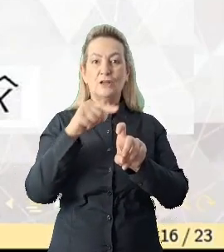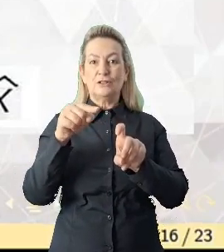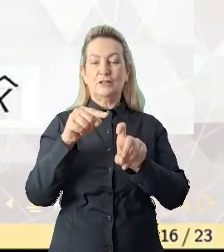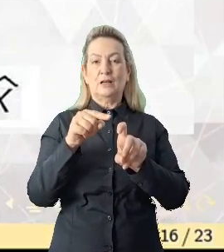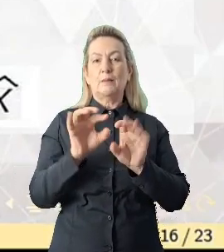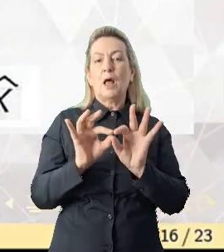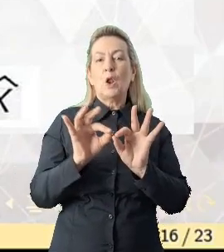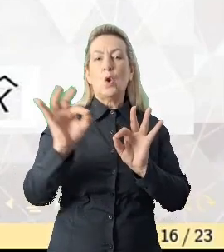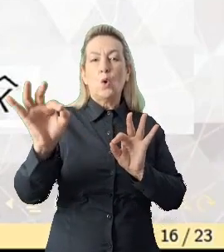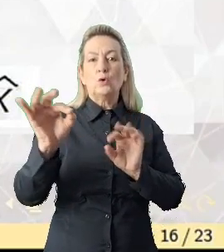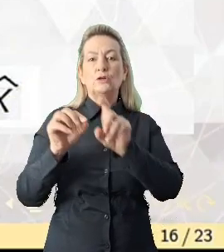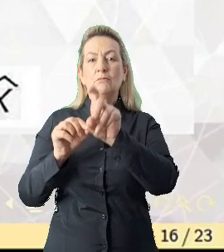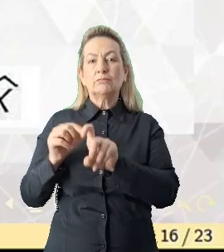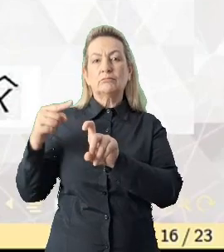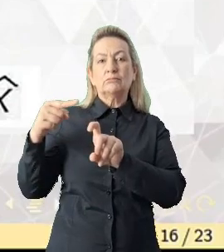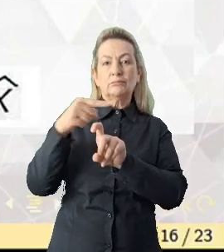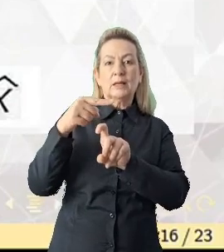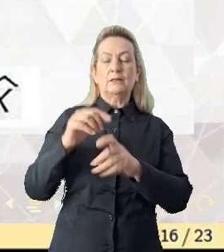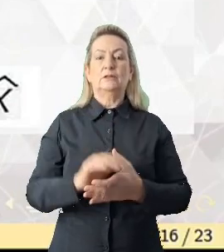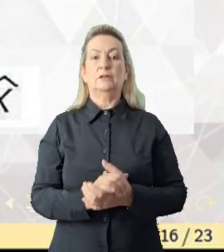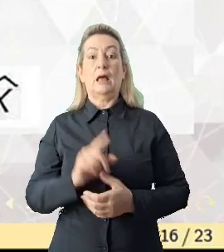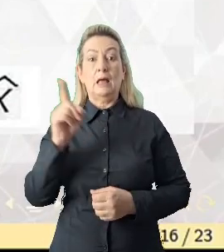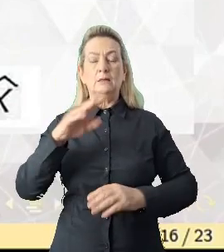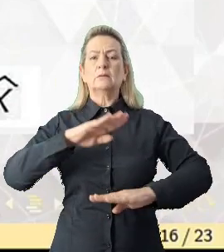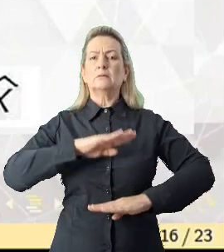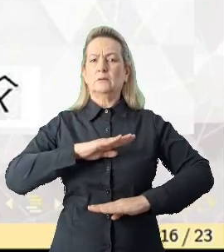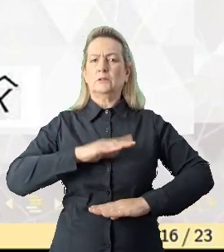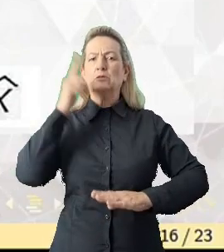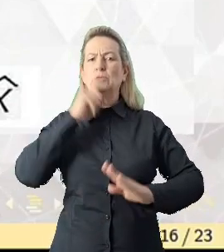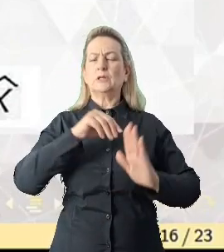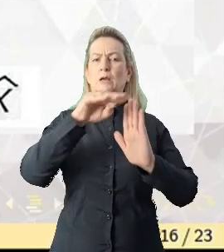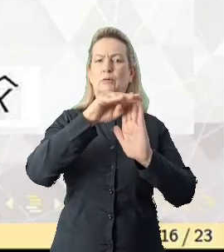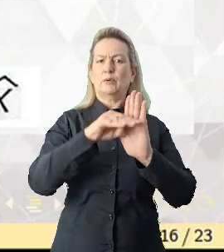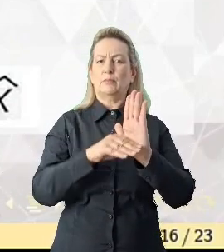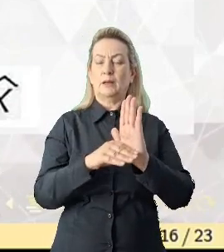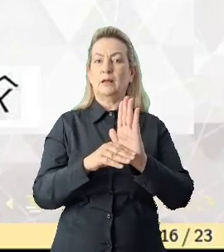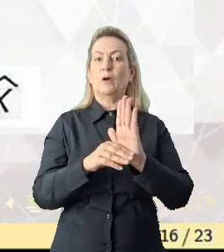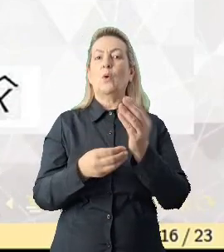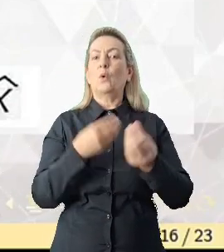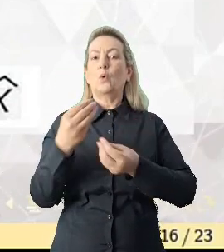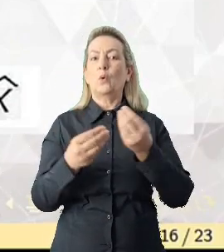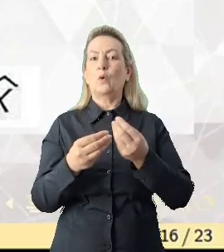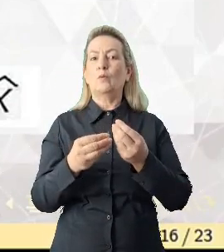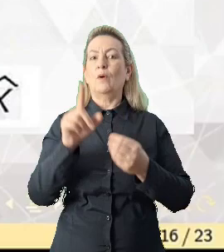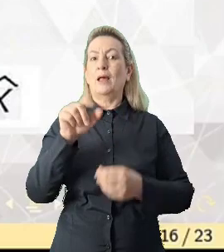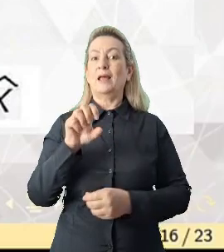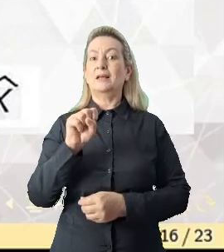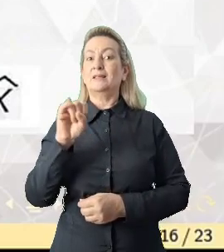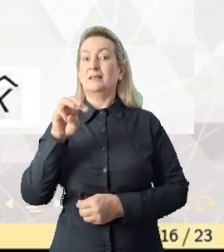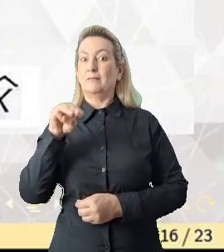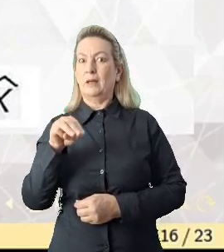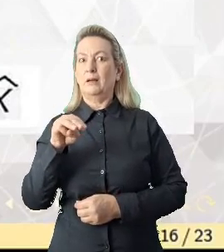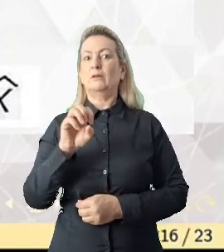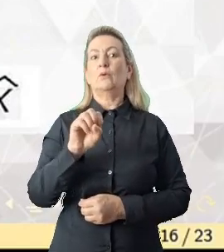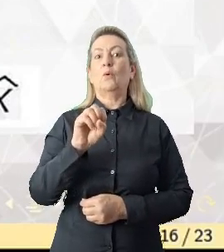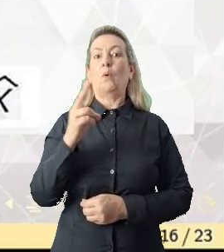baixo está a mediana e mais distante está a média. Então, esta situação é uma situação que nós conseguimos classificar